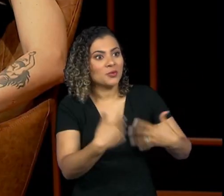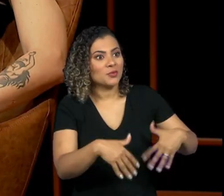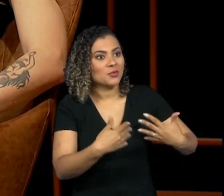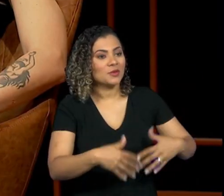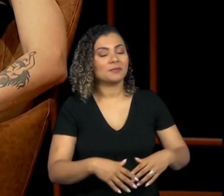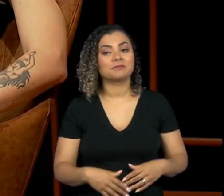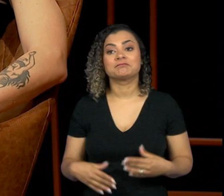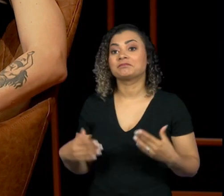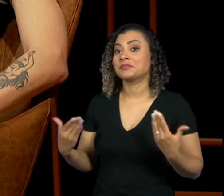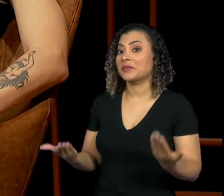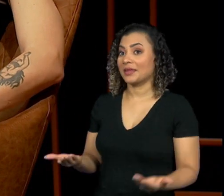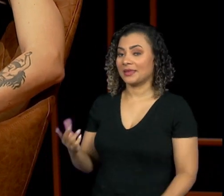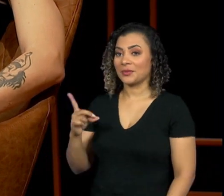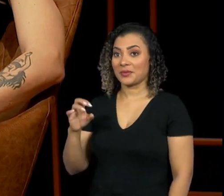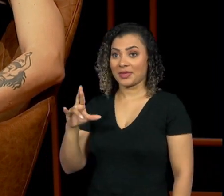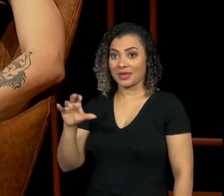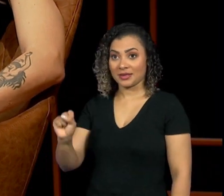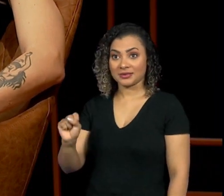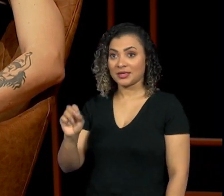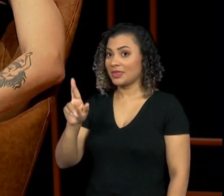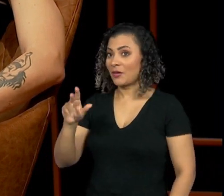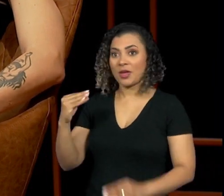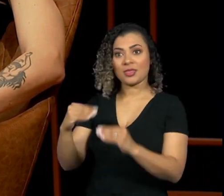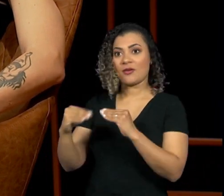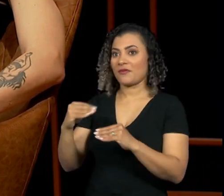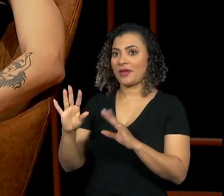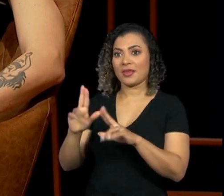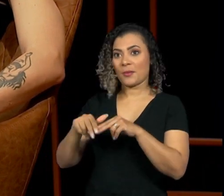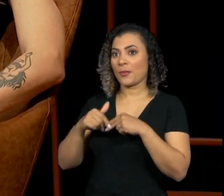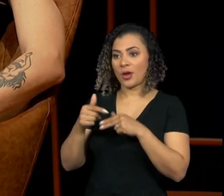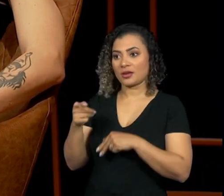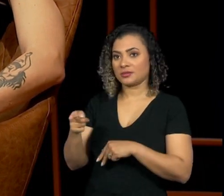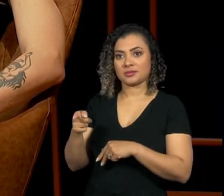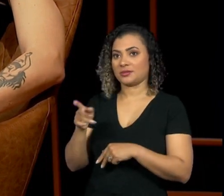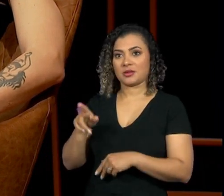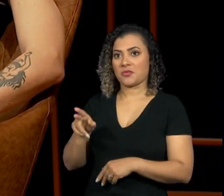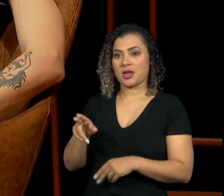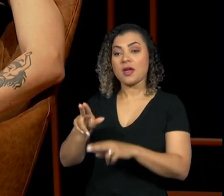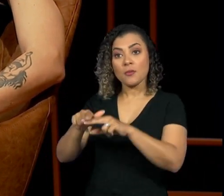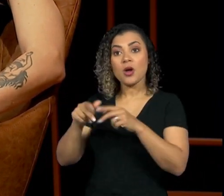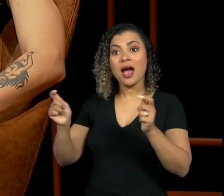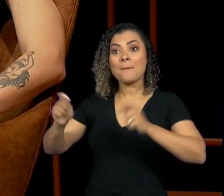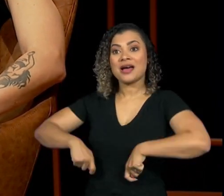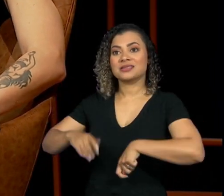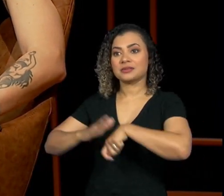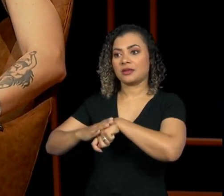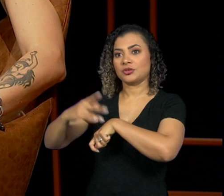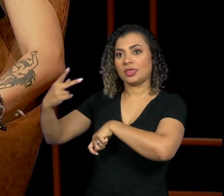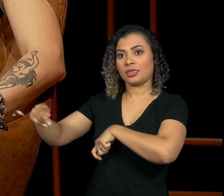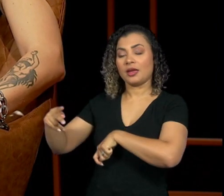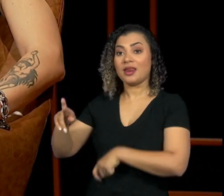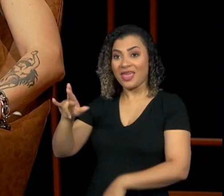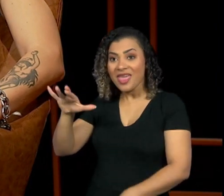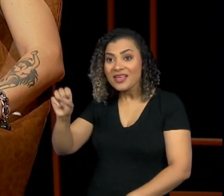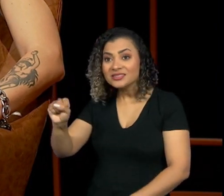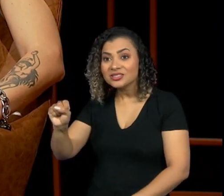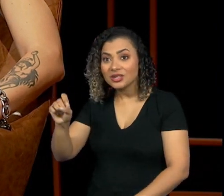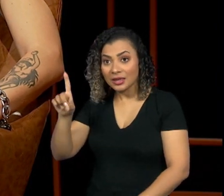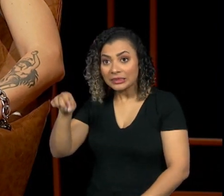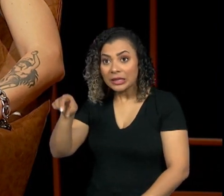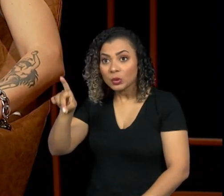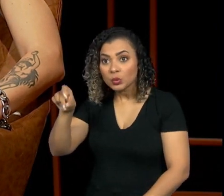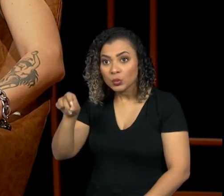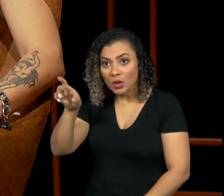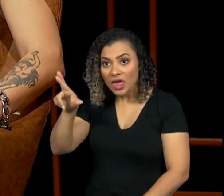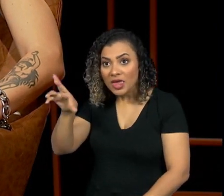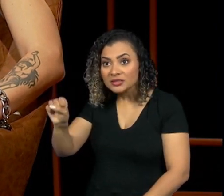Cris, não é a novela, essa música. É a capacidade monstruosa do Nando